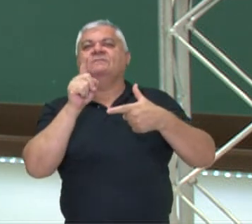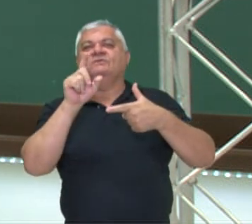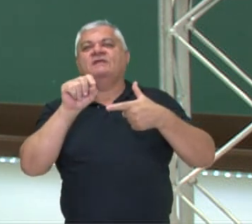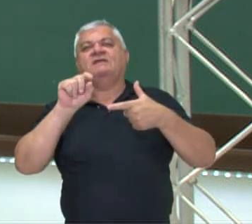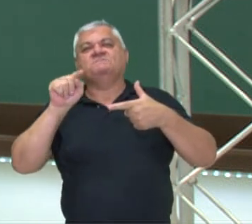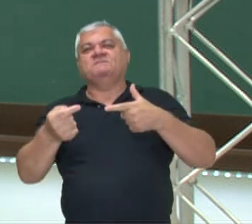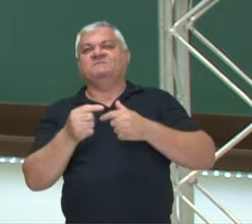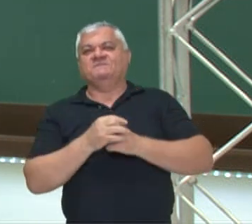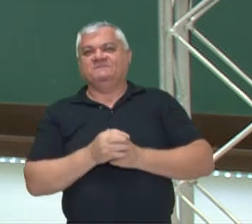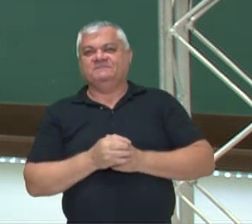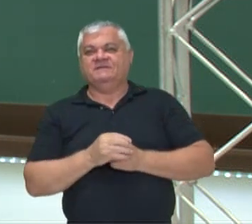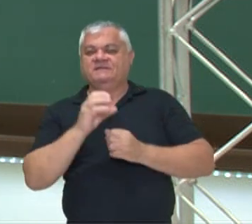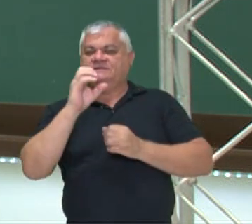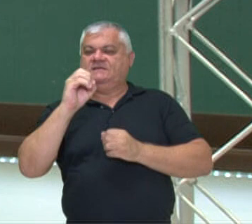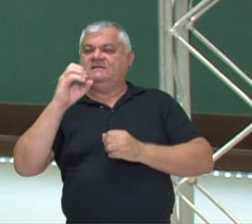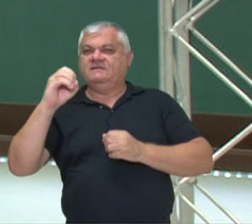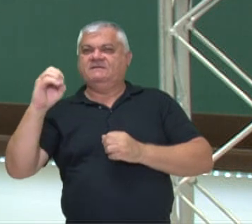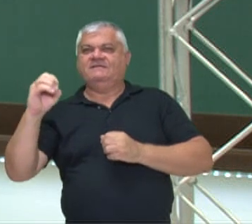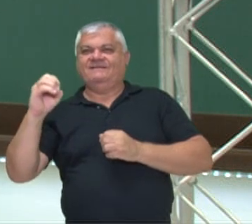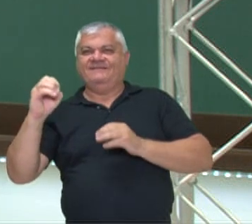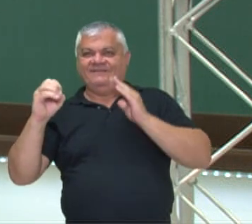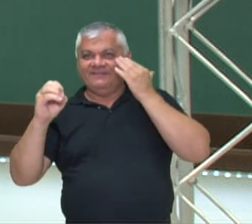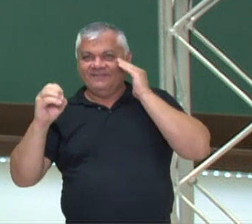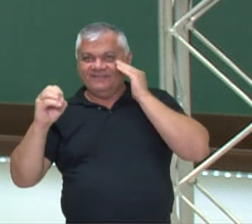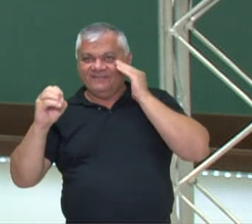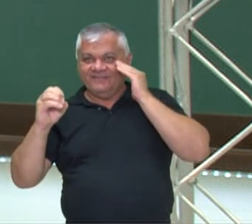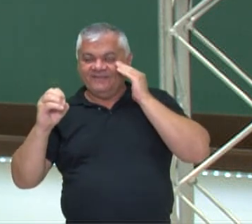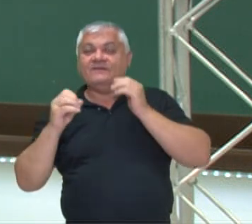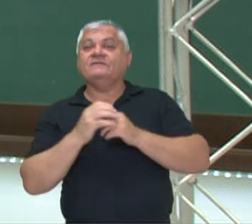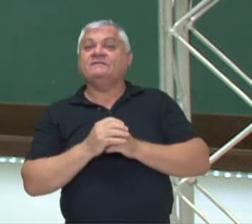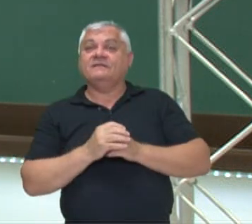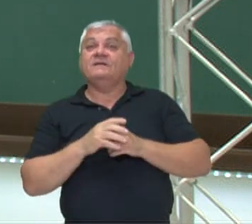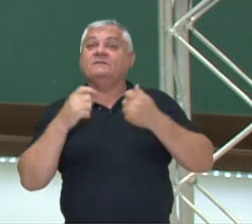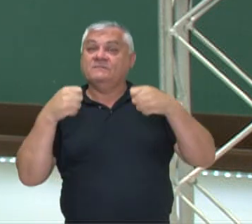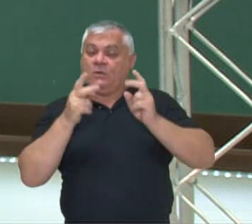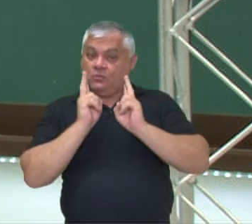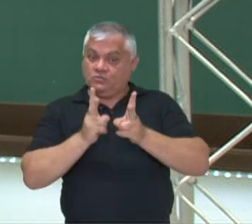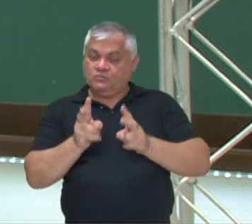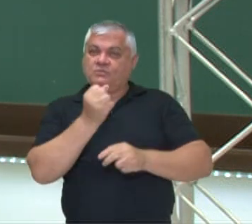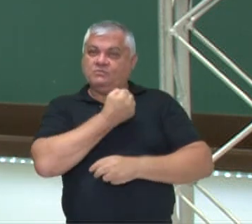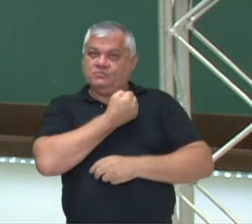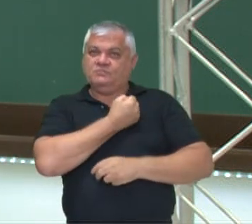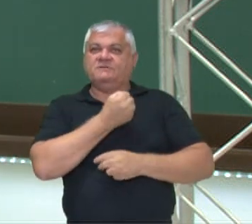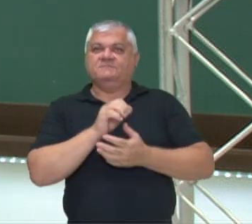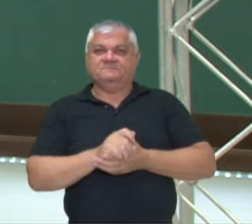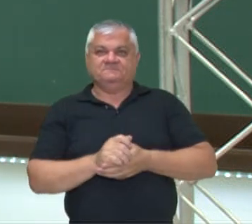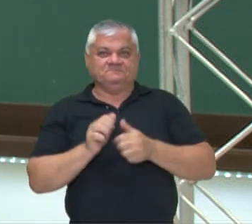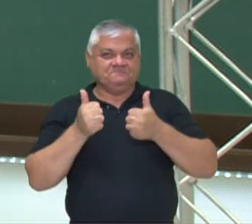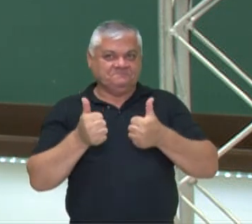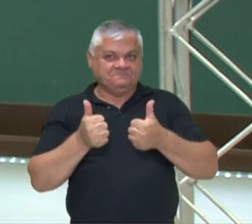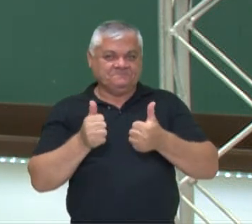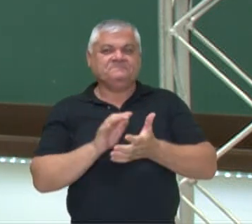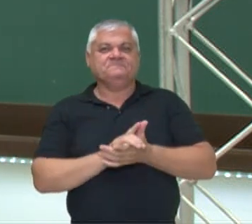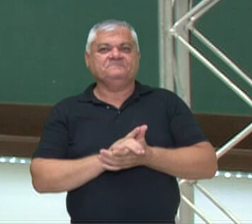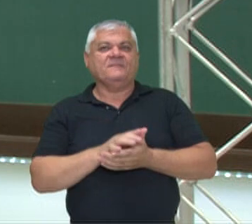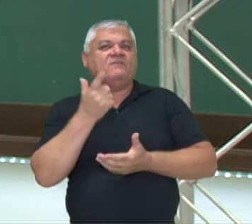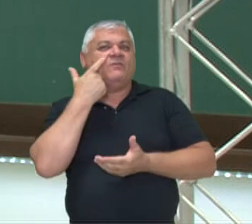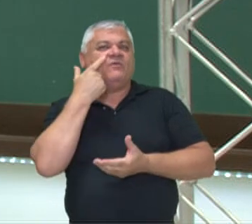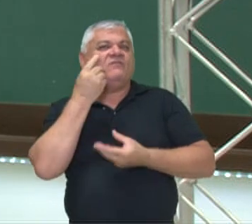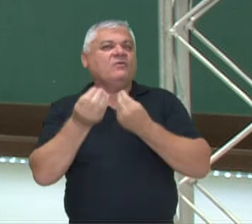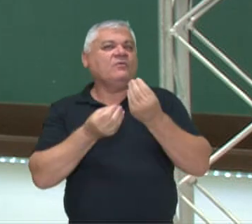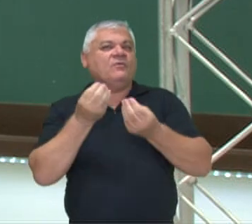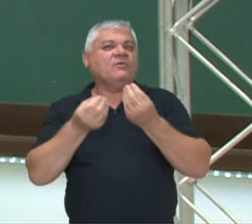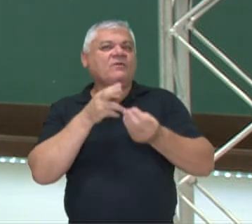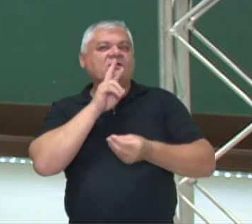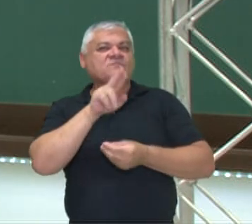mil, que são dois zeros de cada 100. Tá? Por isso que o número continua pequenininho. Ok? Vamos conferir como é que fica o